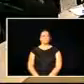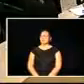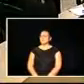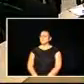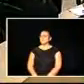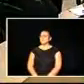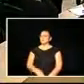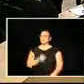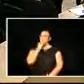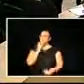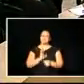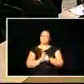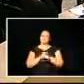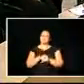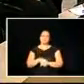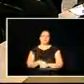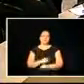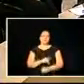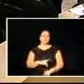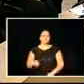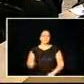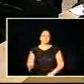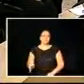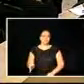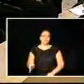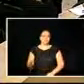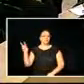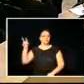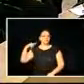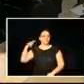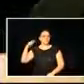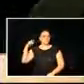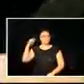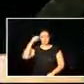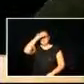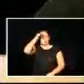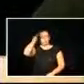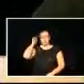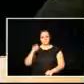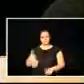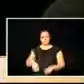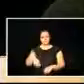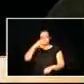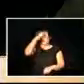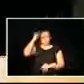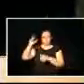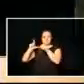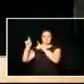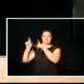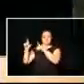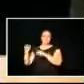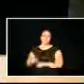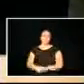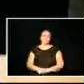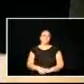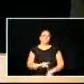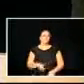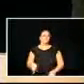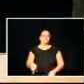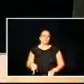Boa noite, presidente, senhores vereadores, muitos que nos acompanham, muitos que nos assistem à sua residência. Presidente, nós já